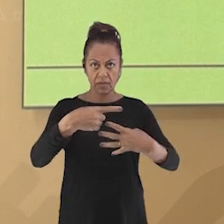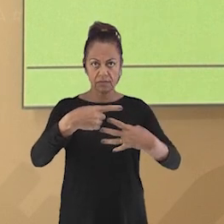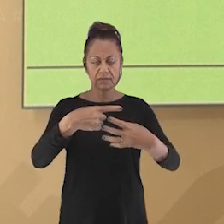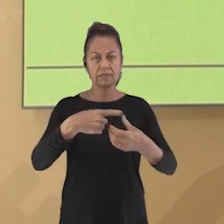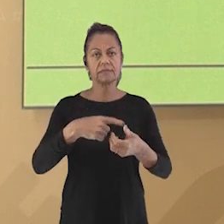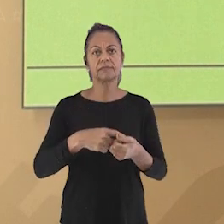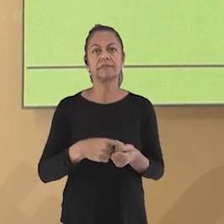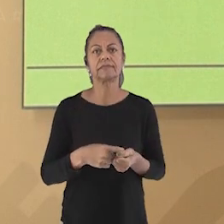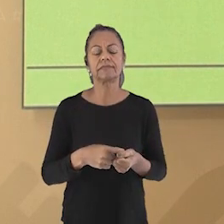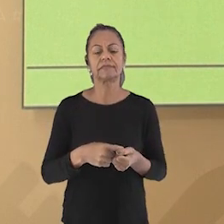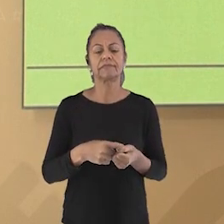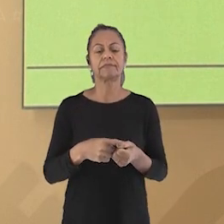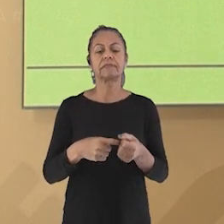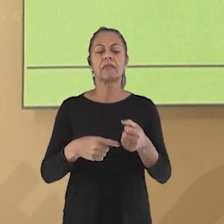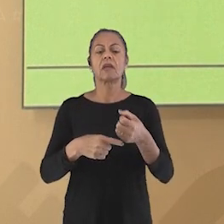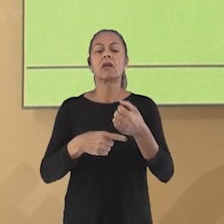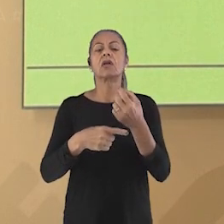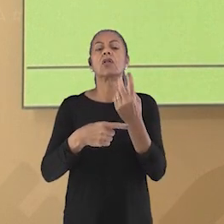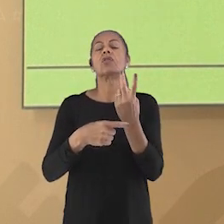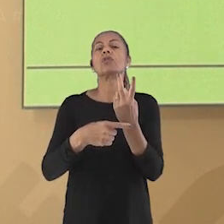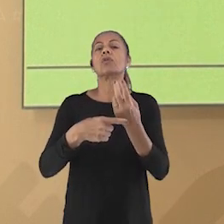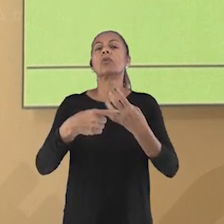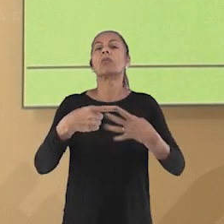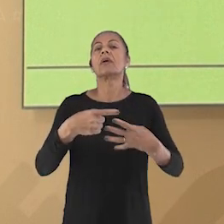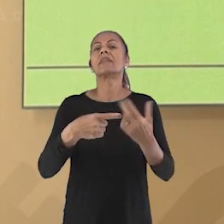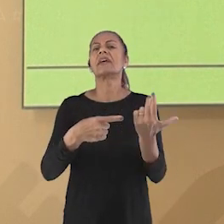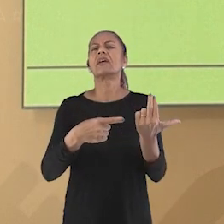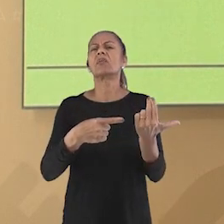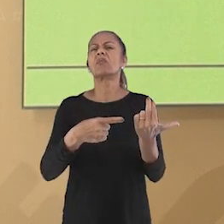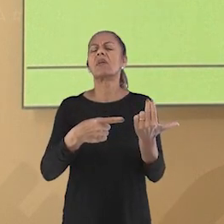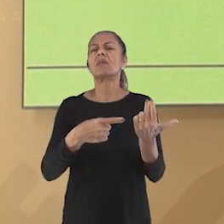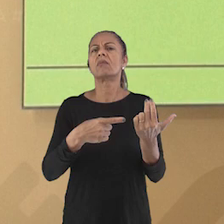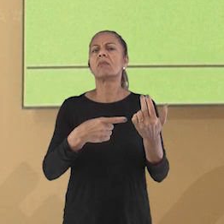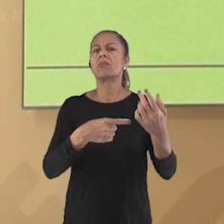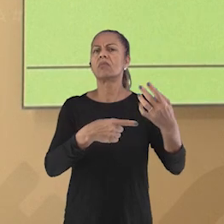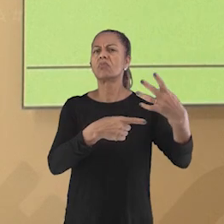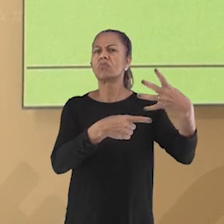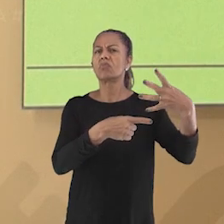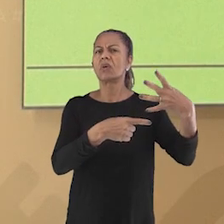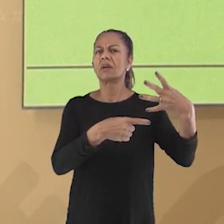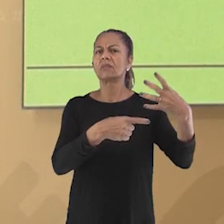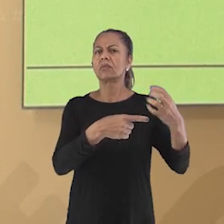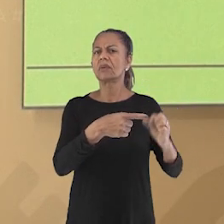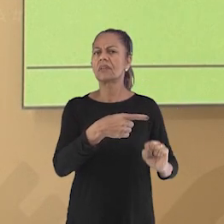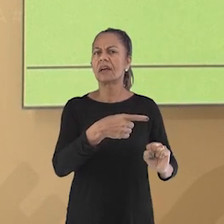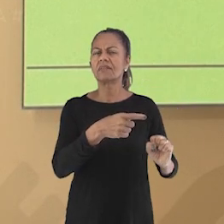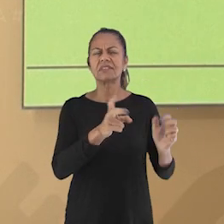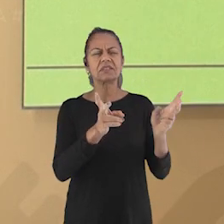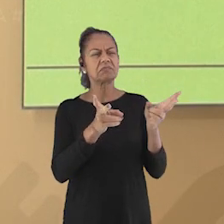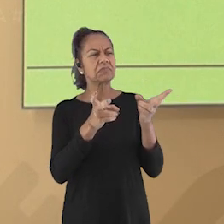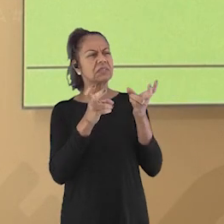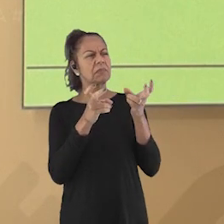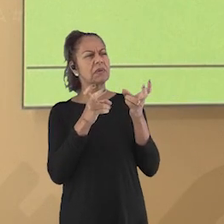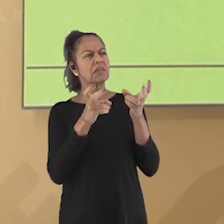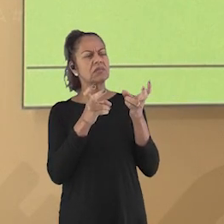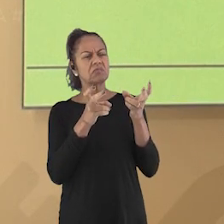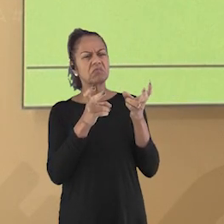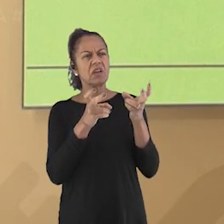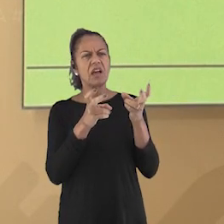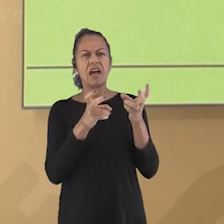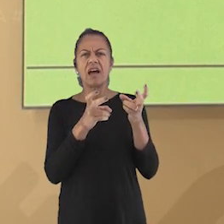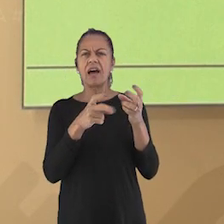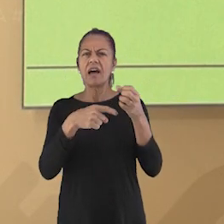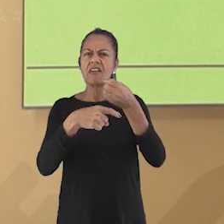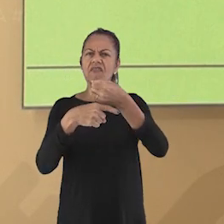falamos. 2 quartos é igual a 4 oitavos. Você sabe dizer, olhando e observando, se essas duas